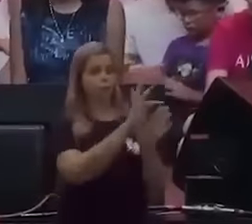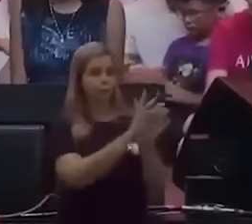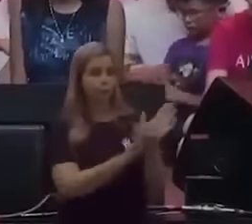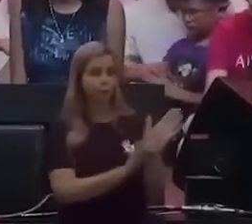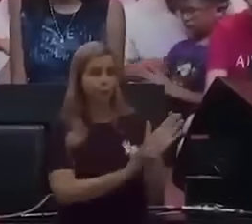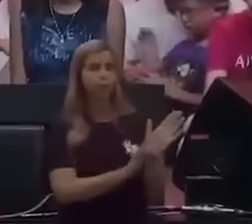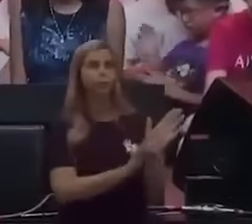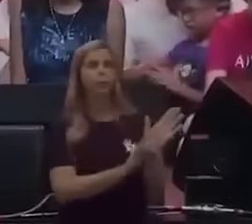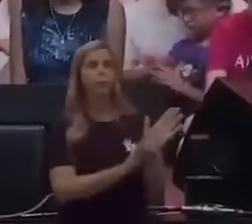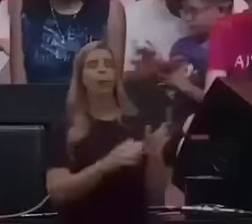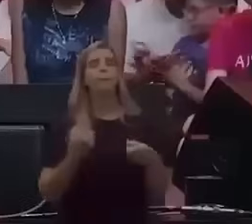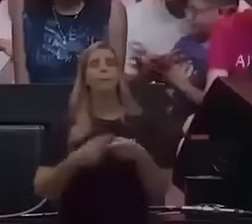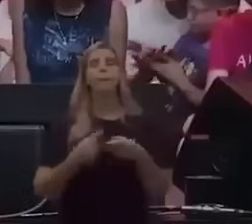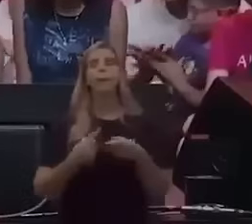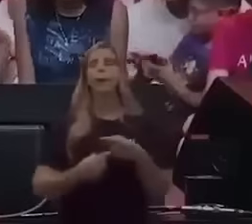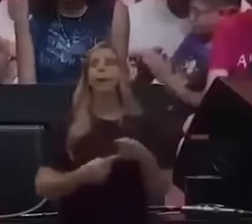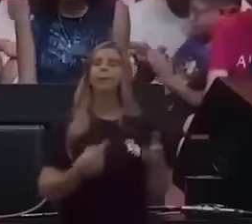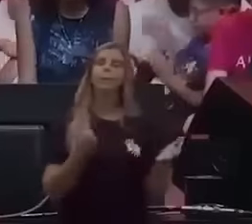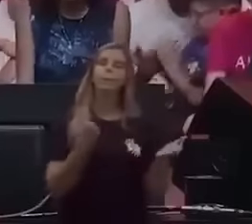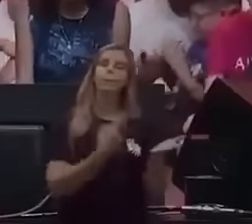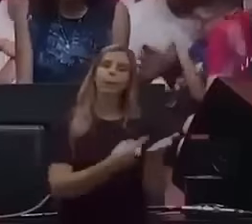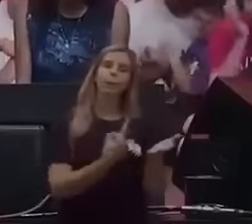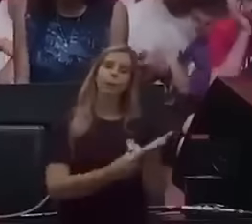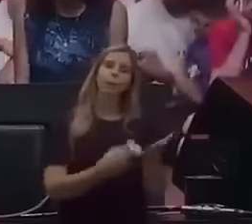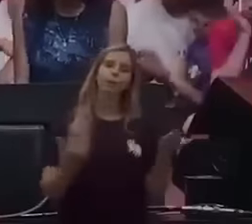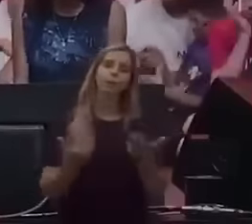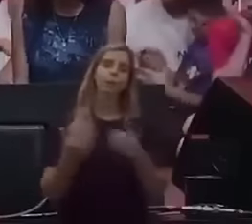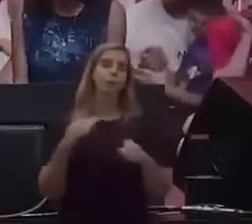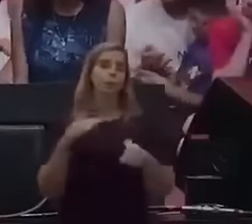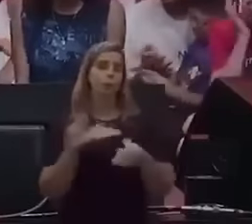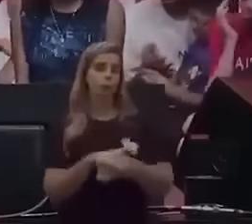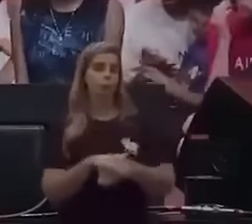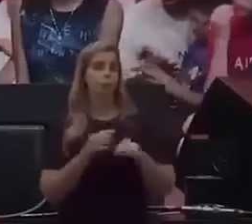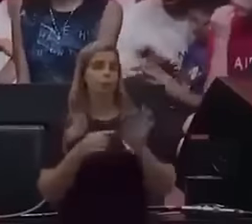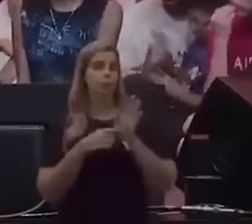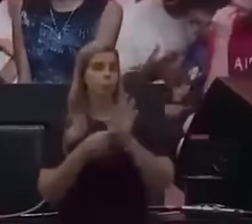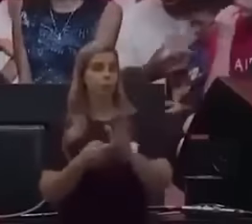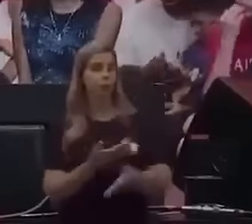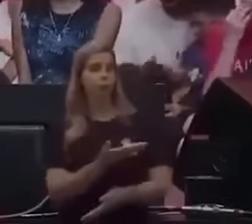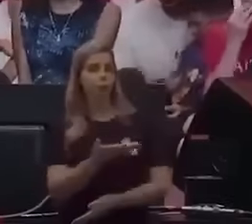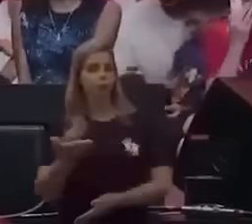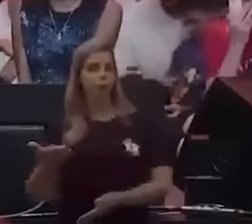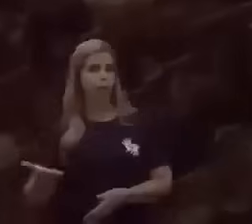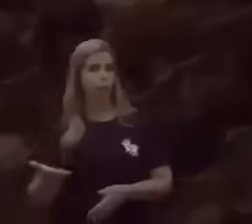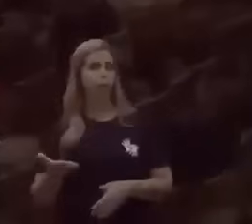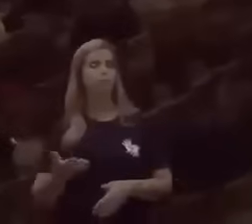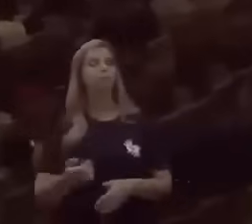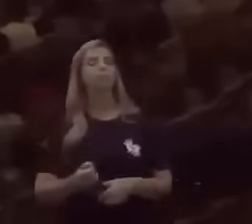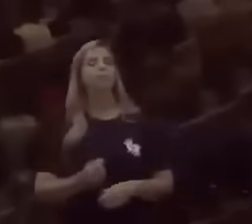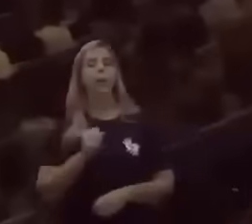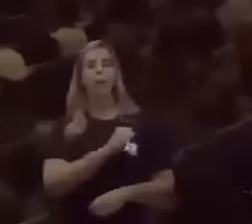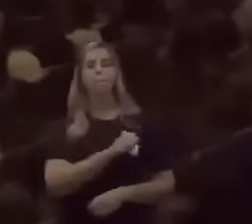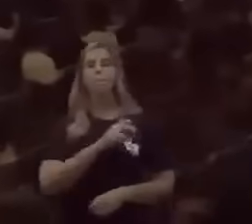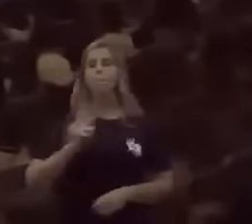meu propósito nesta noite é apresentar a vocês o apóstolo Pedro.